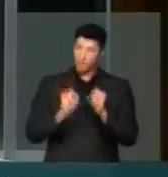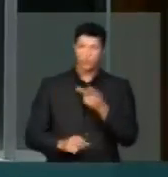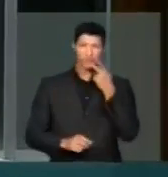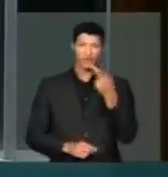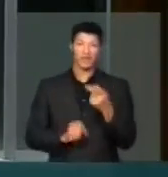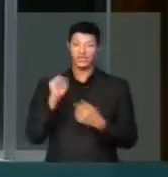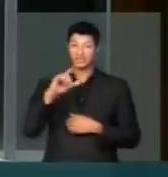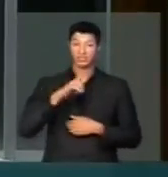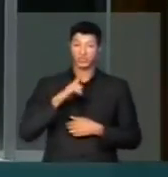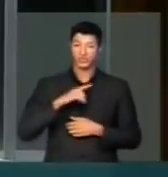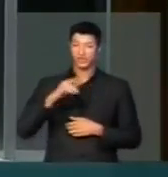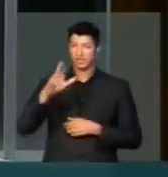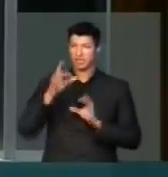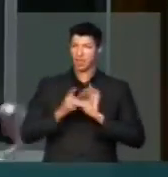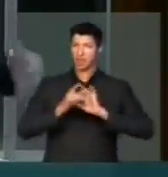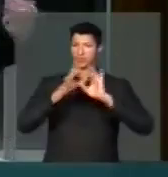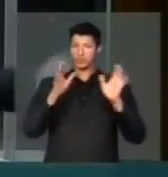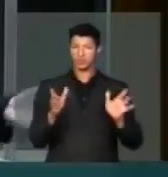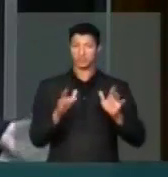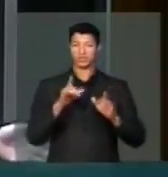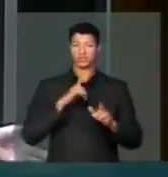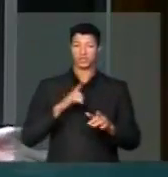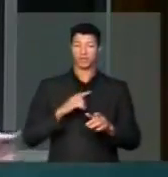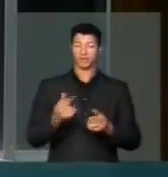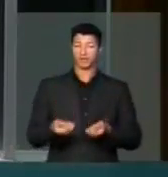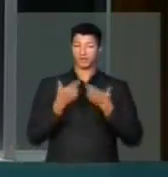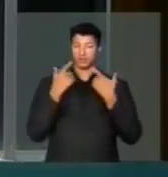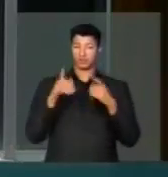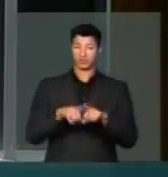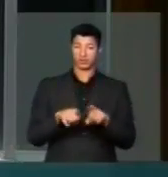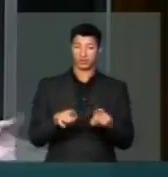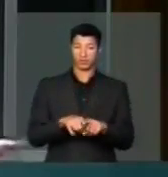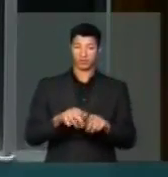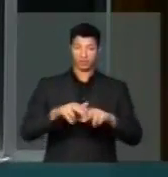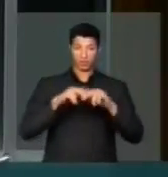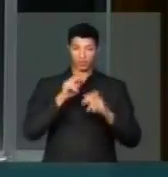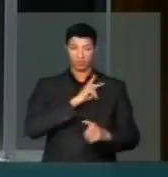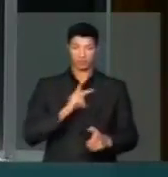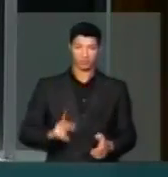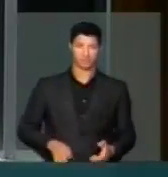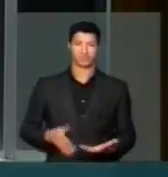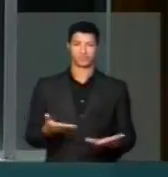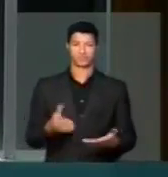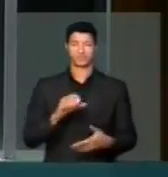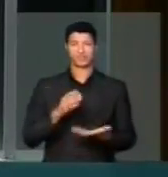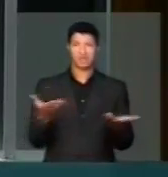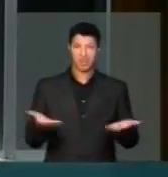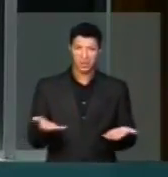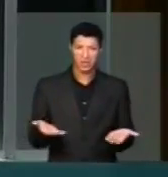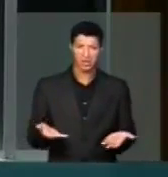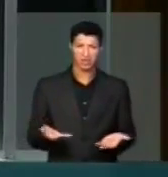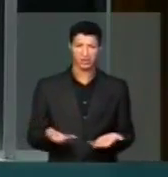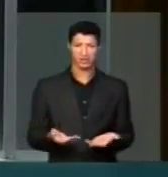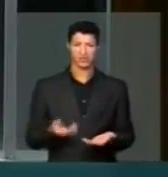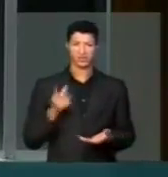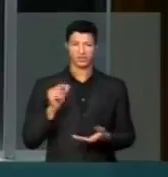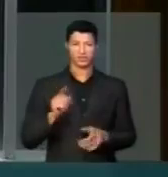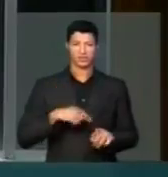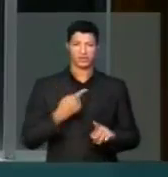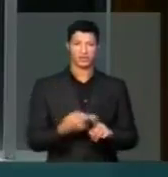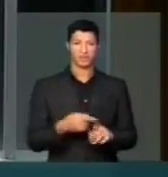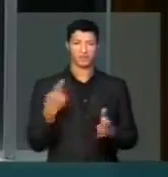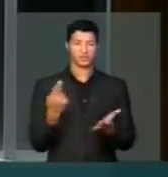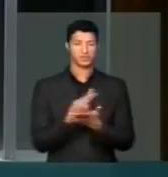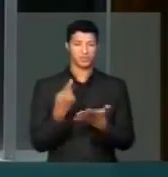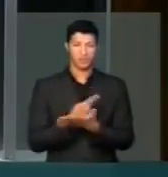falar quem tiver autorizado expressamente pela presidência da sessão. Isso é mais do